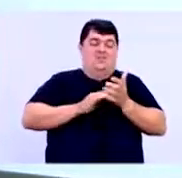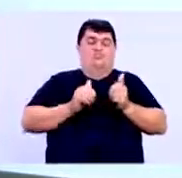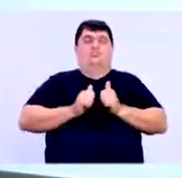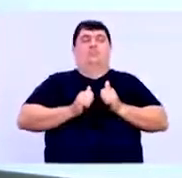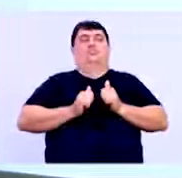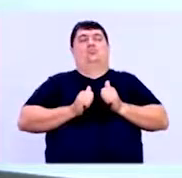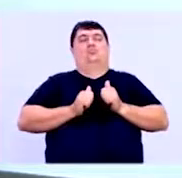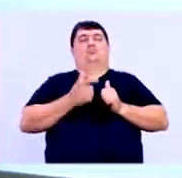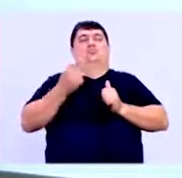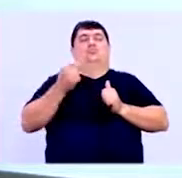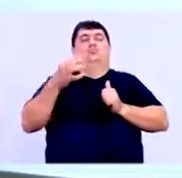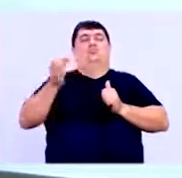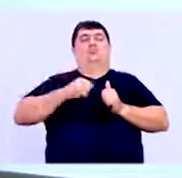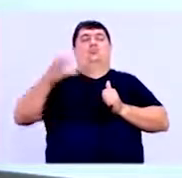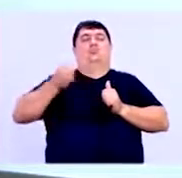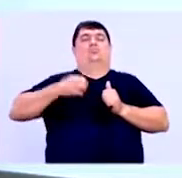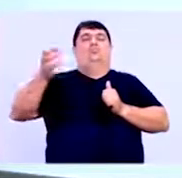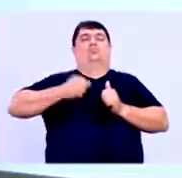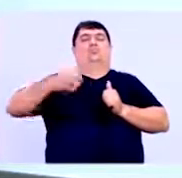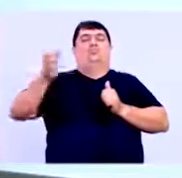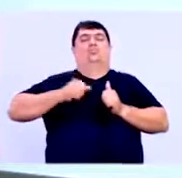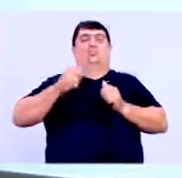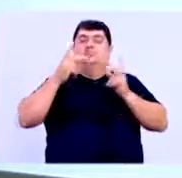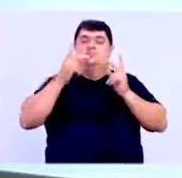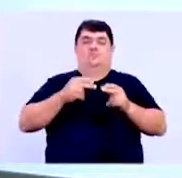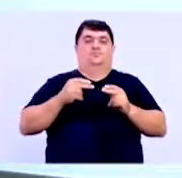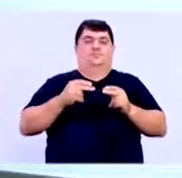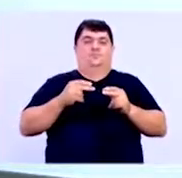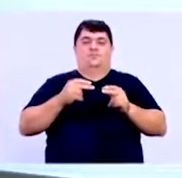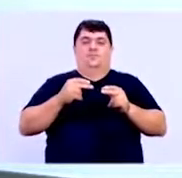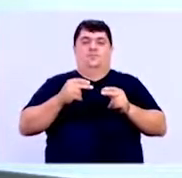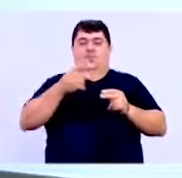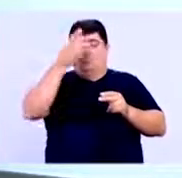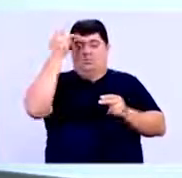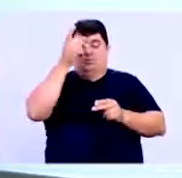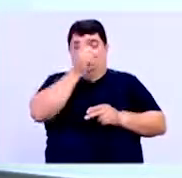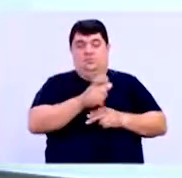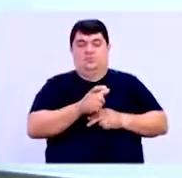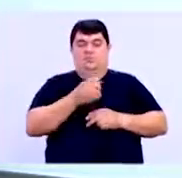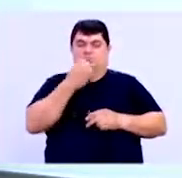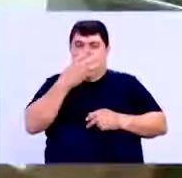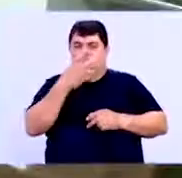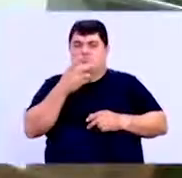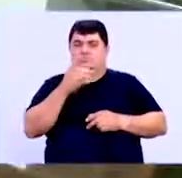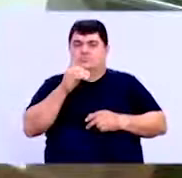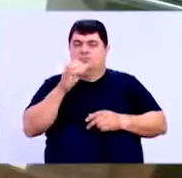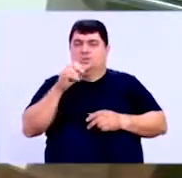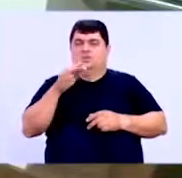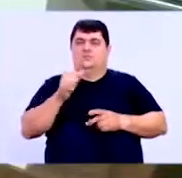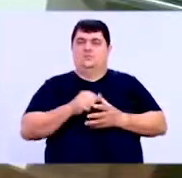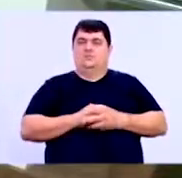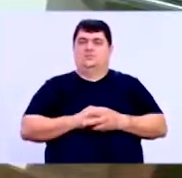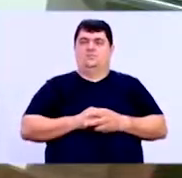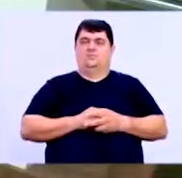dinheiro está rentabilizando, da mesma forma que uma pessoa física. Tudo bem, Denise? Tudo tranquilo.